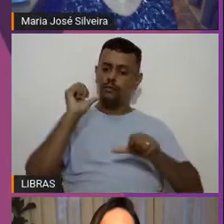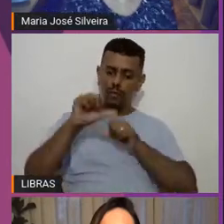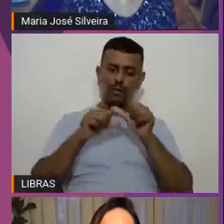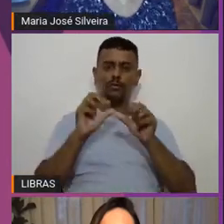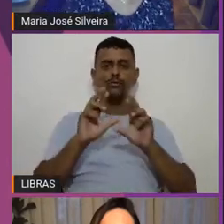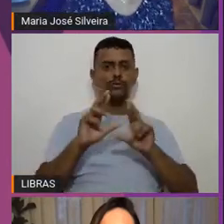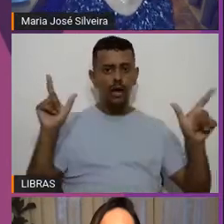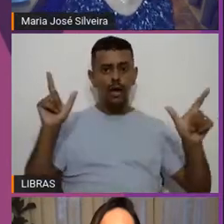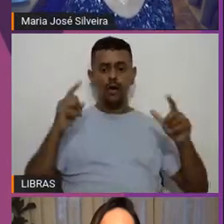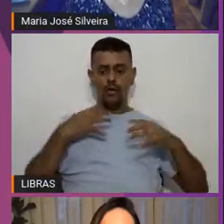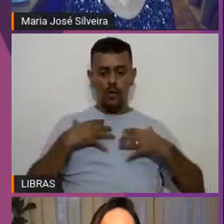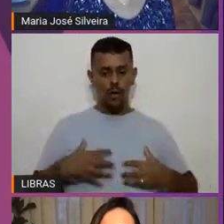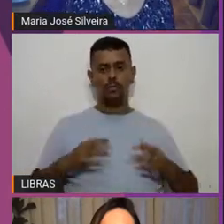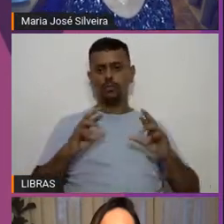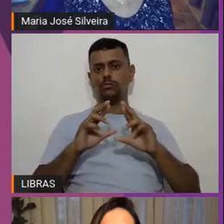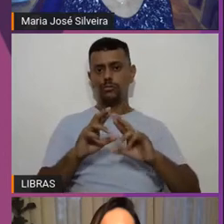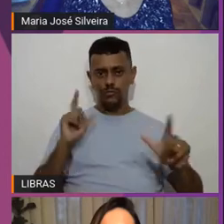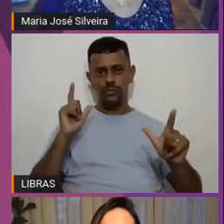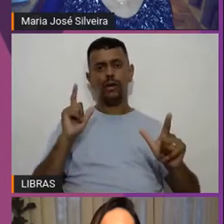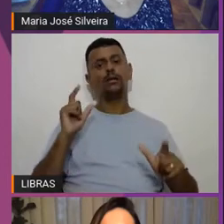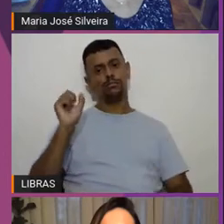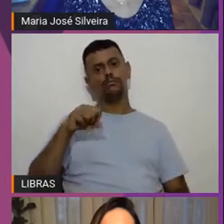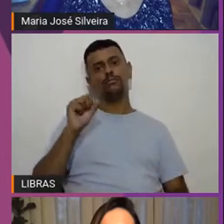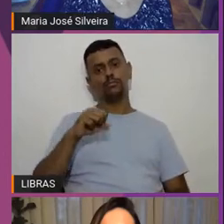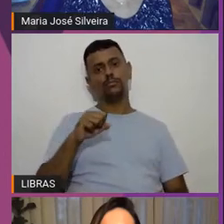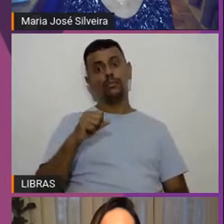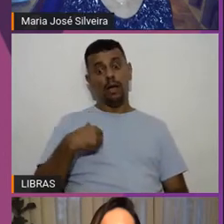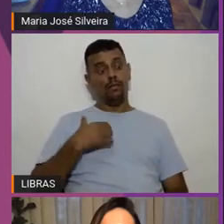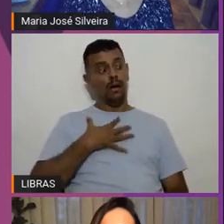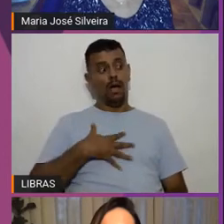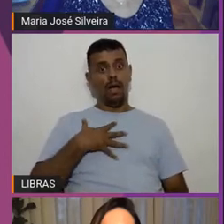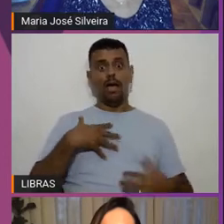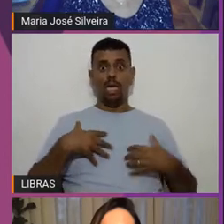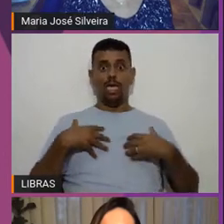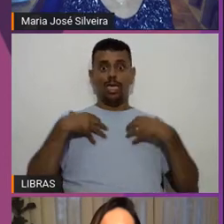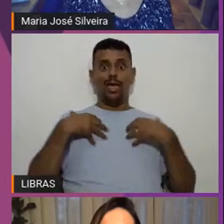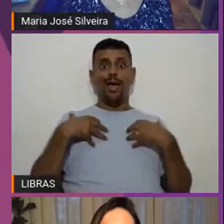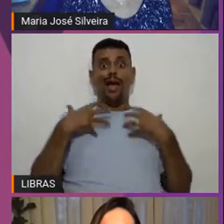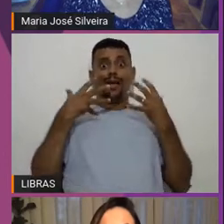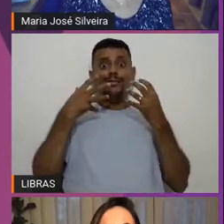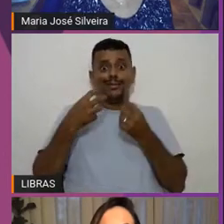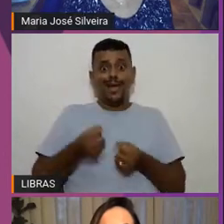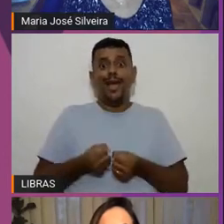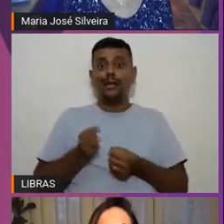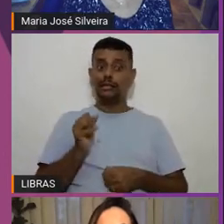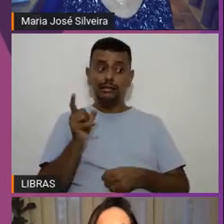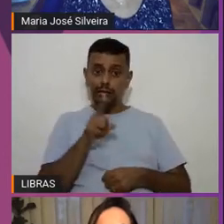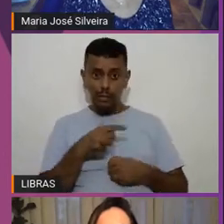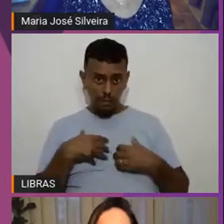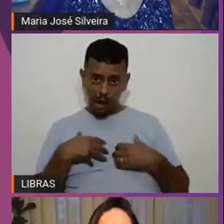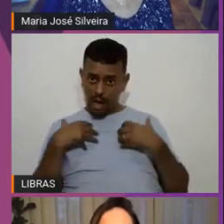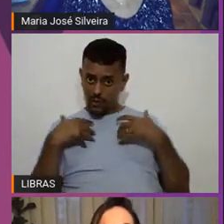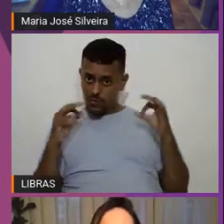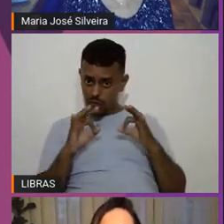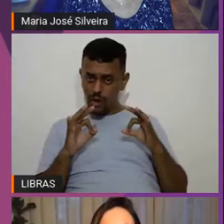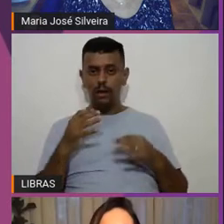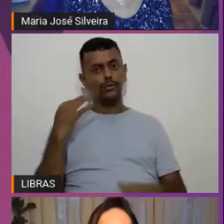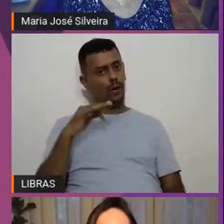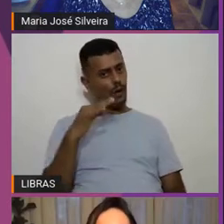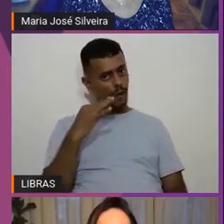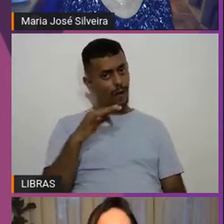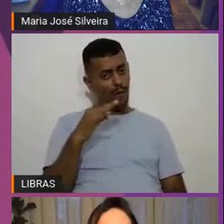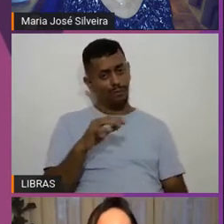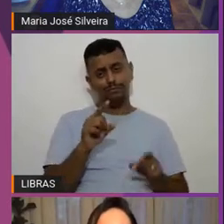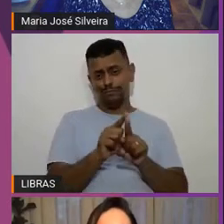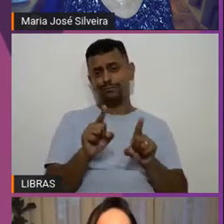e eu com prazer aceito Porque se não for comprar ele contou né porque a sensação que eu tenho que quando